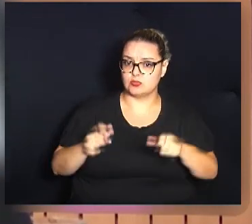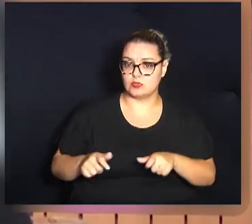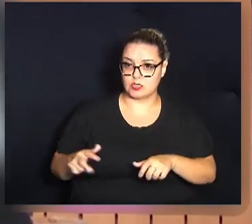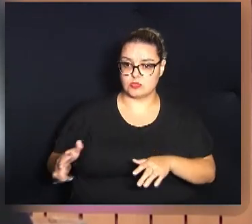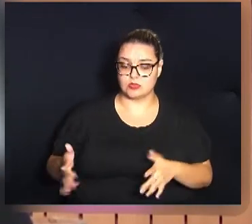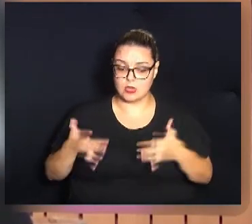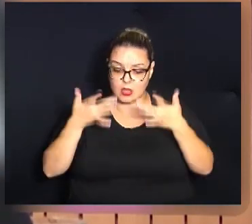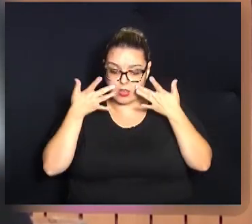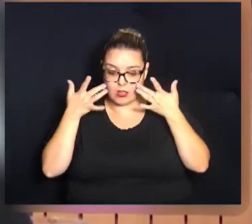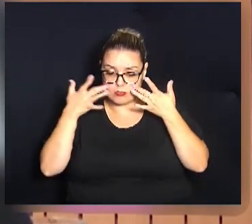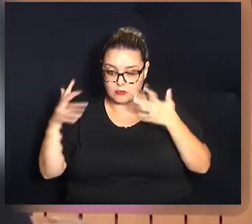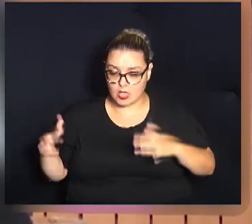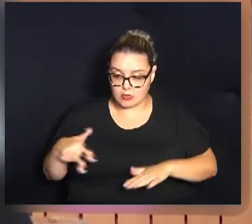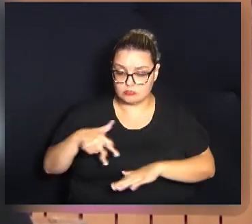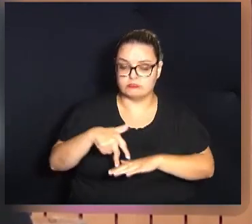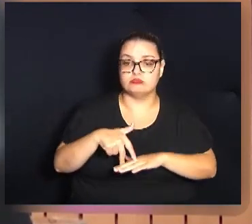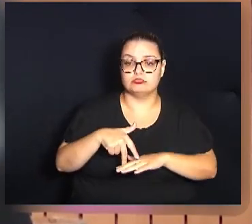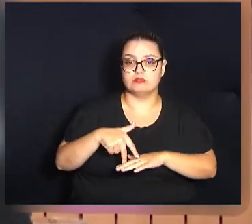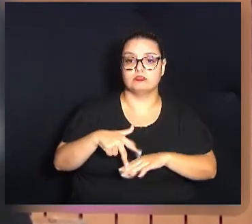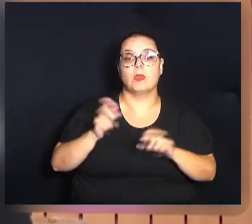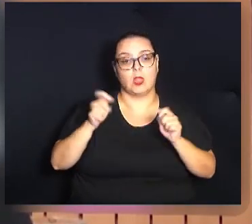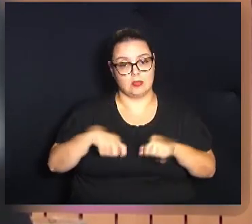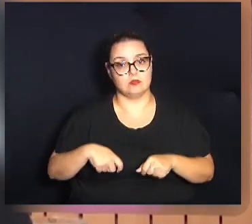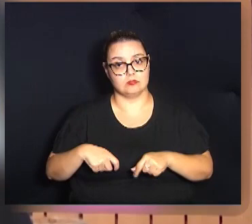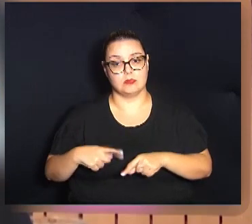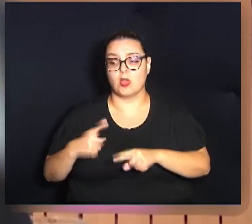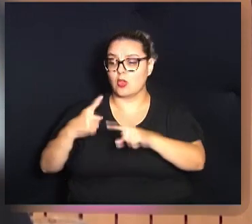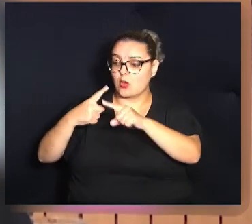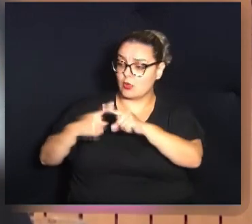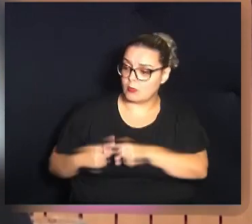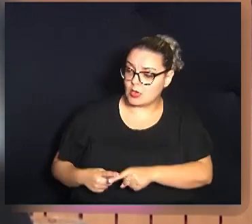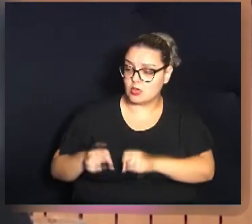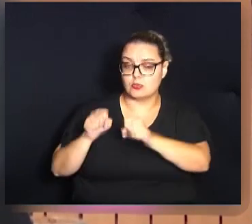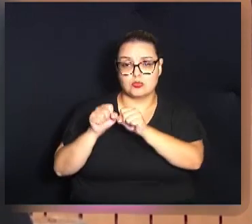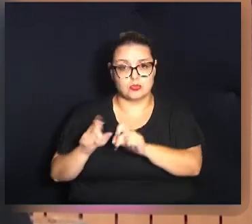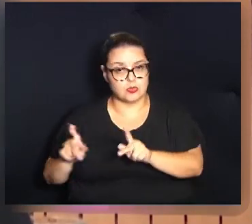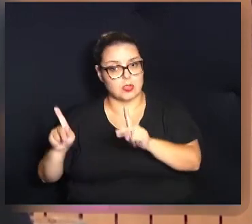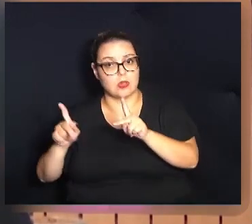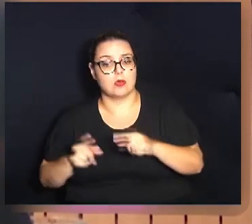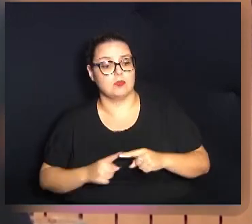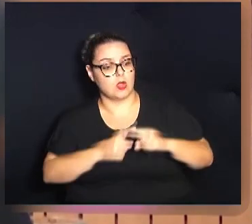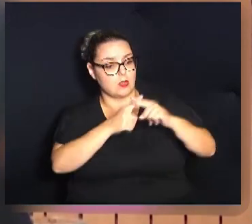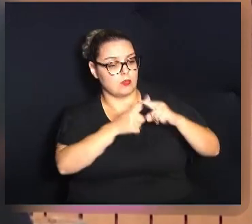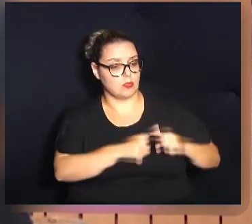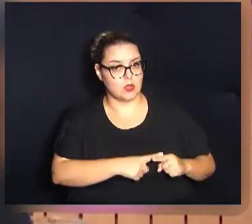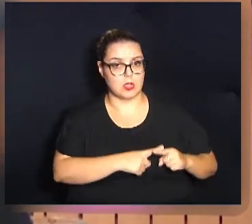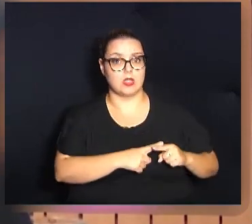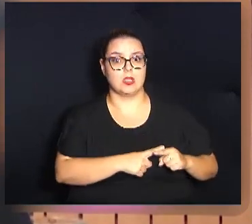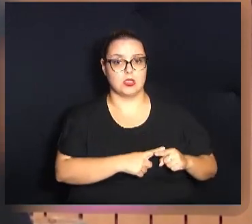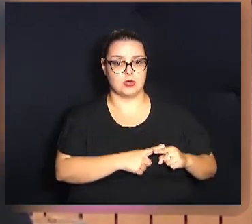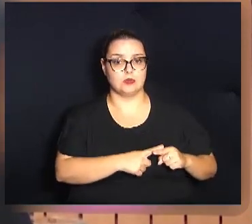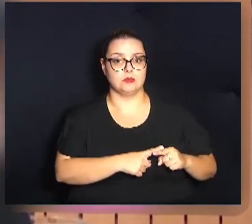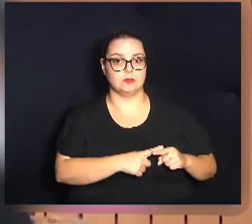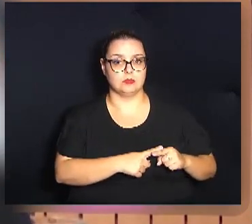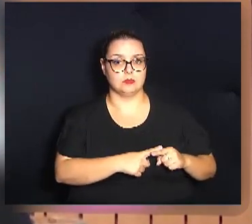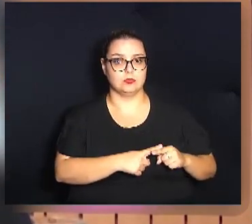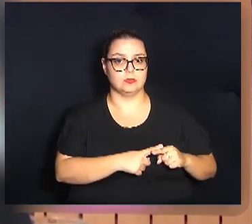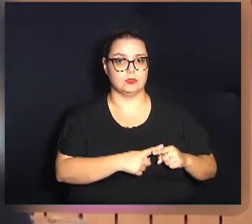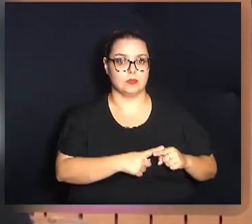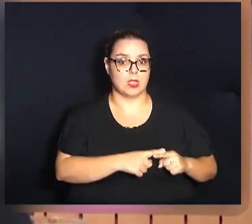a gente está, de certa forma, competindo com o shopping center, competindo com as academias de